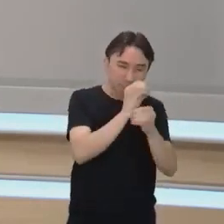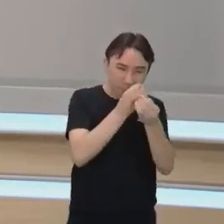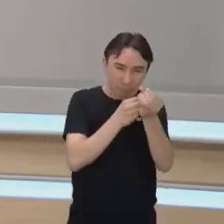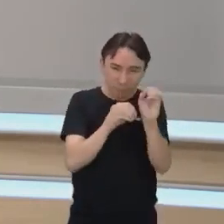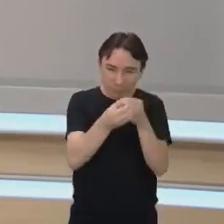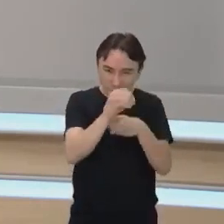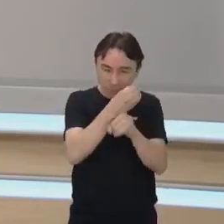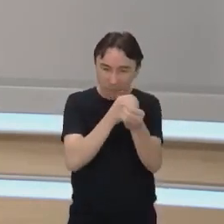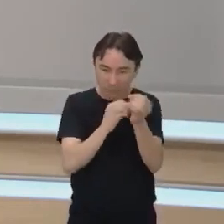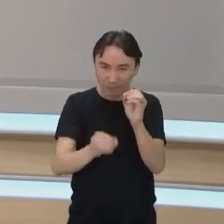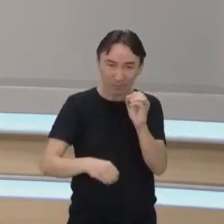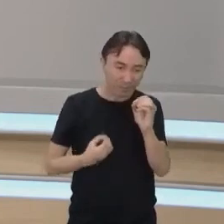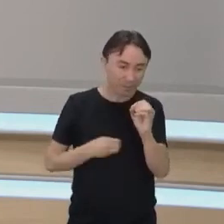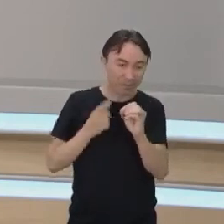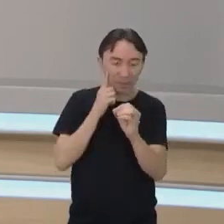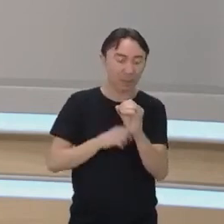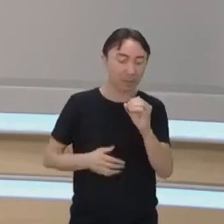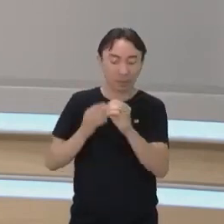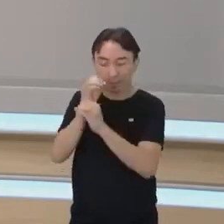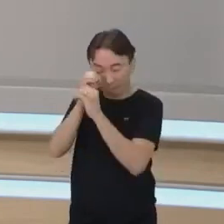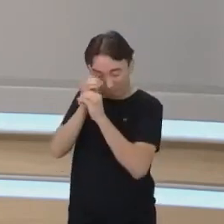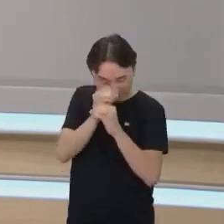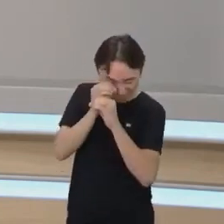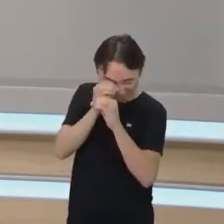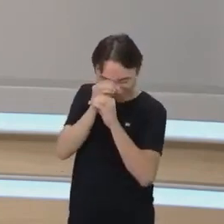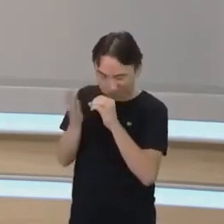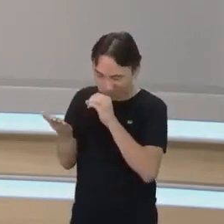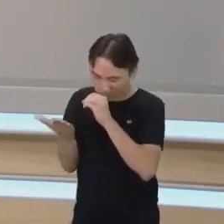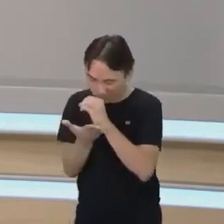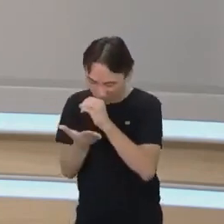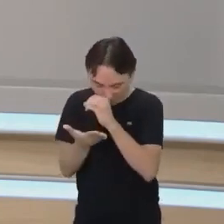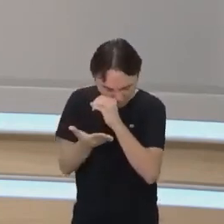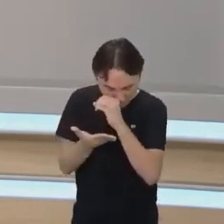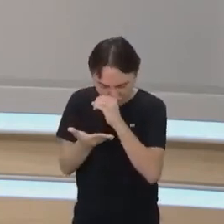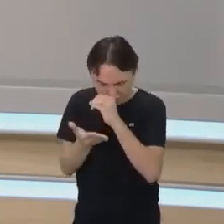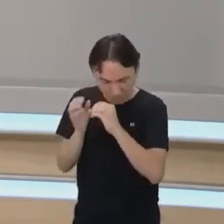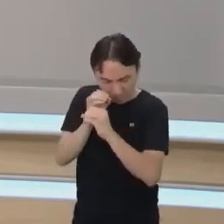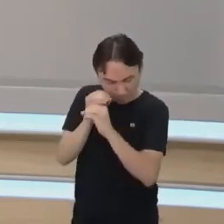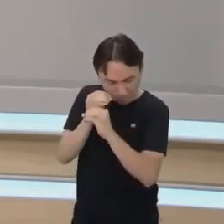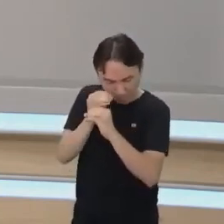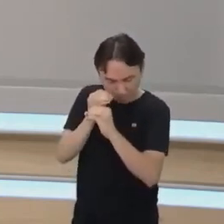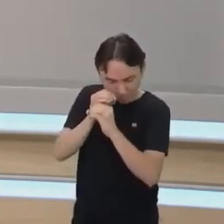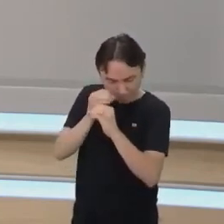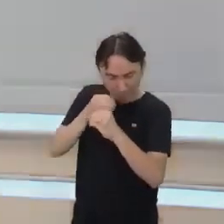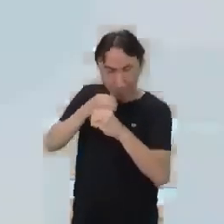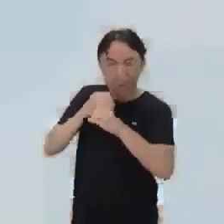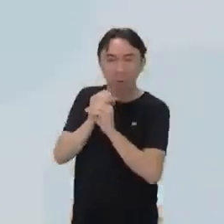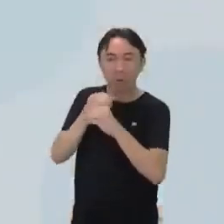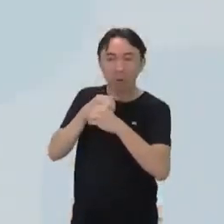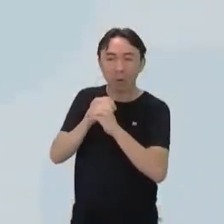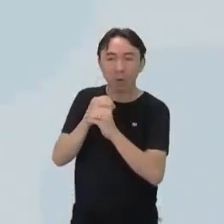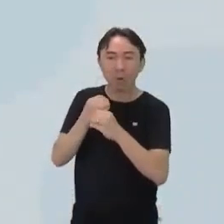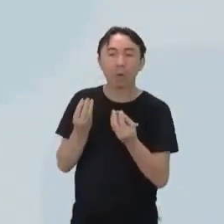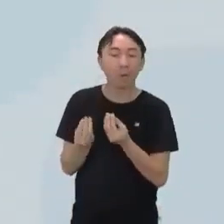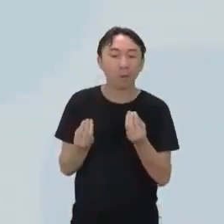microscópico, de uma partícula do carbonato de cálcio, que é conhecido como calcário. Então, a gente tem aí,